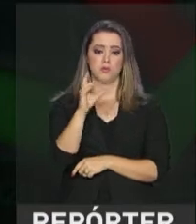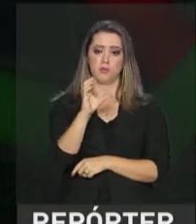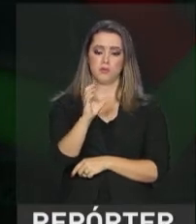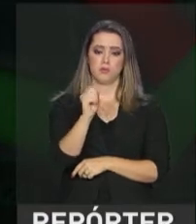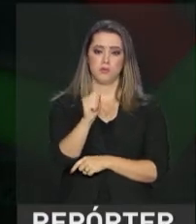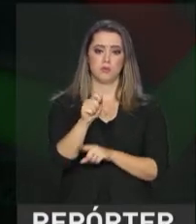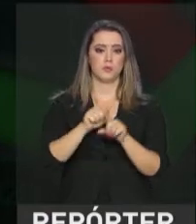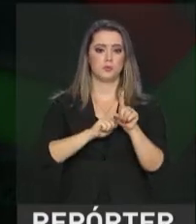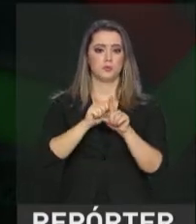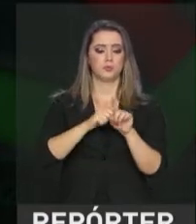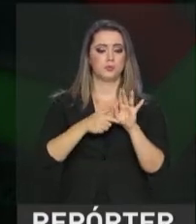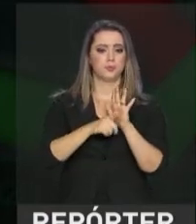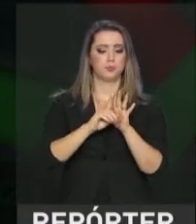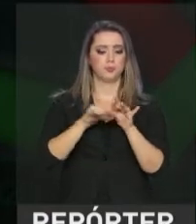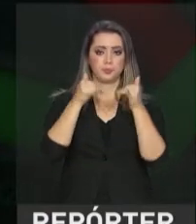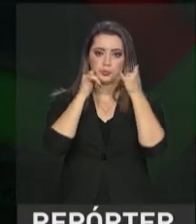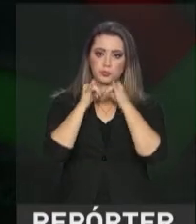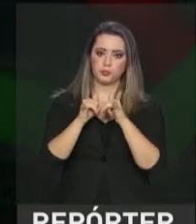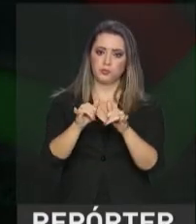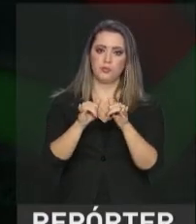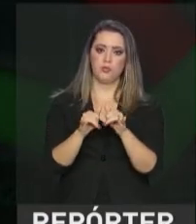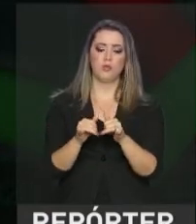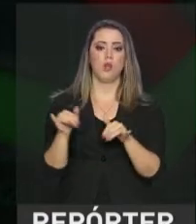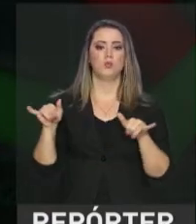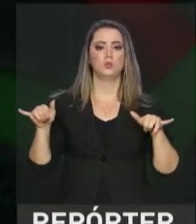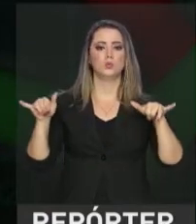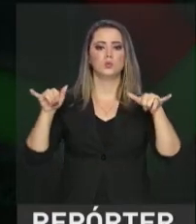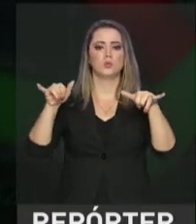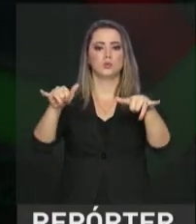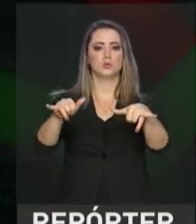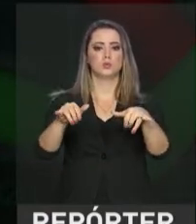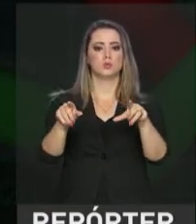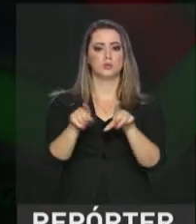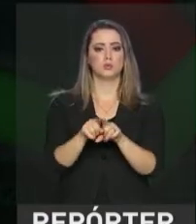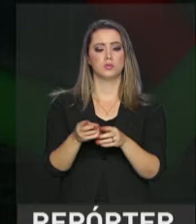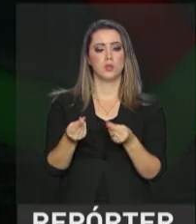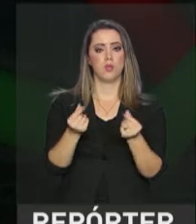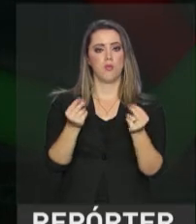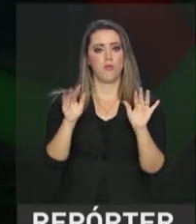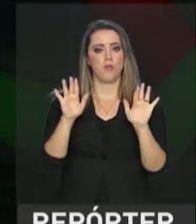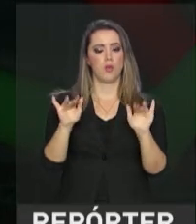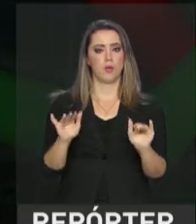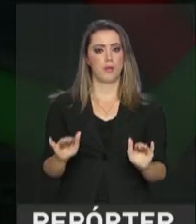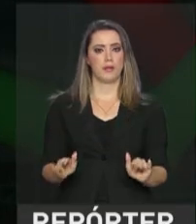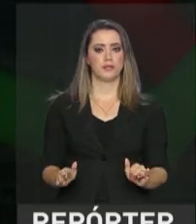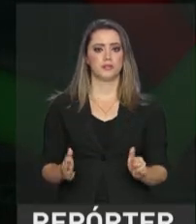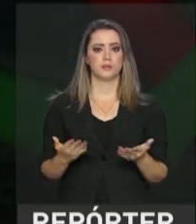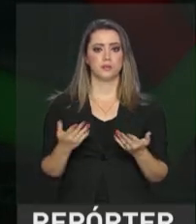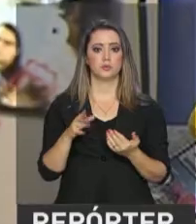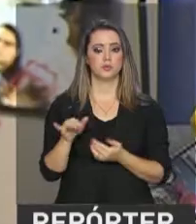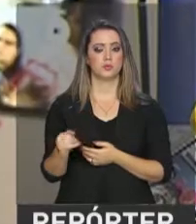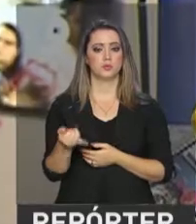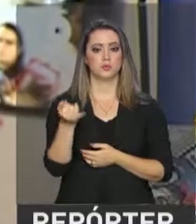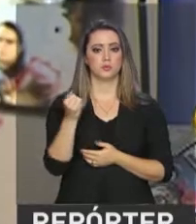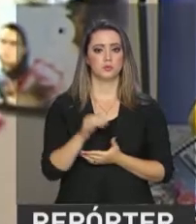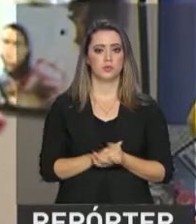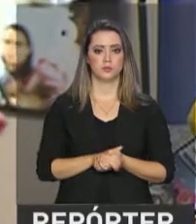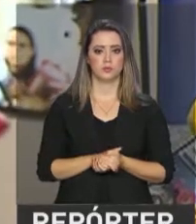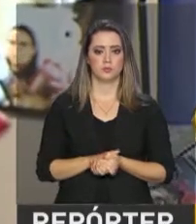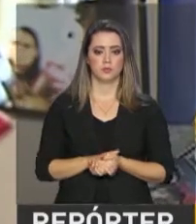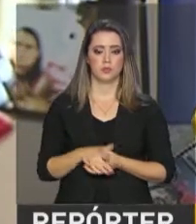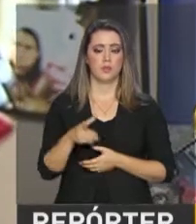passado já energia elétrica e passagens aéreas jogaram o índice para baixo em janeiro houve influência